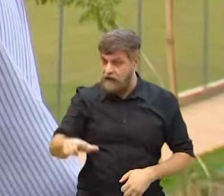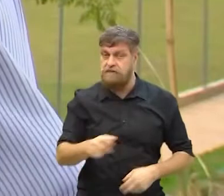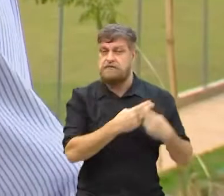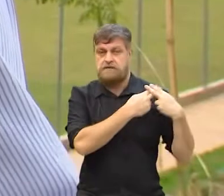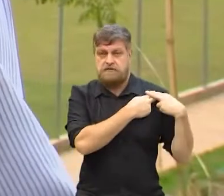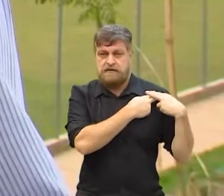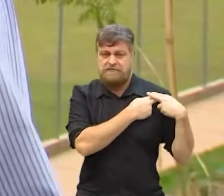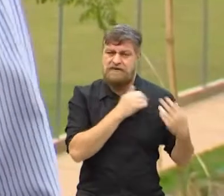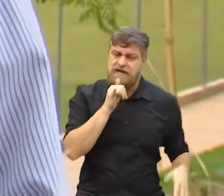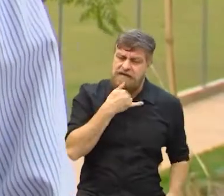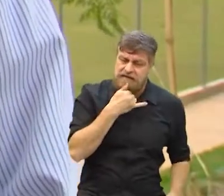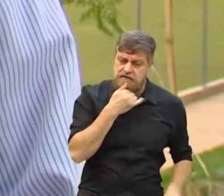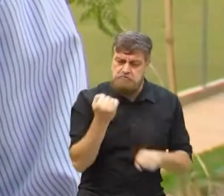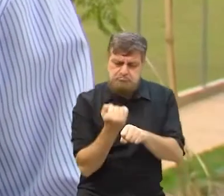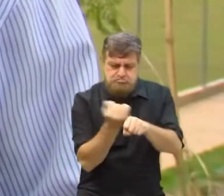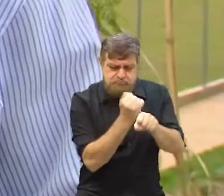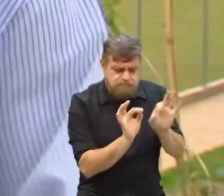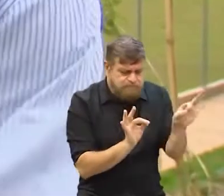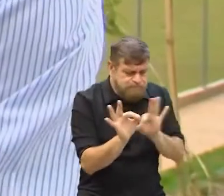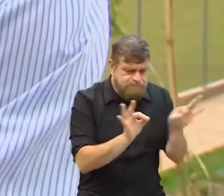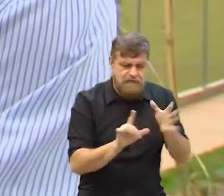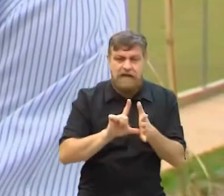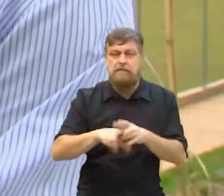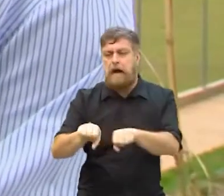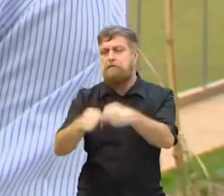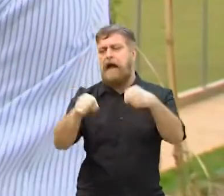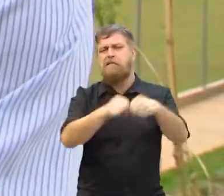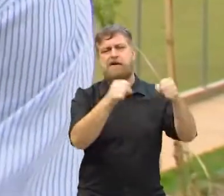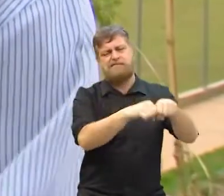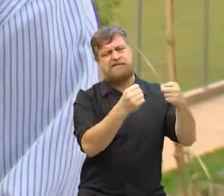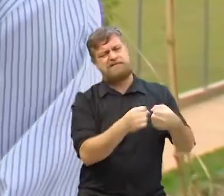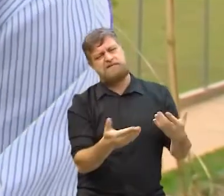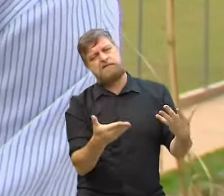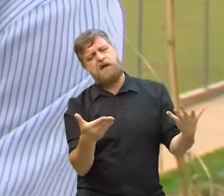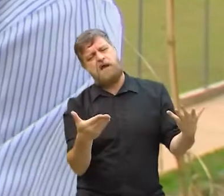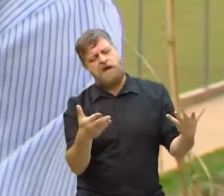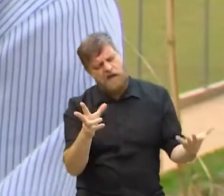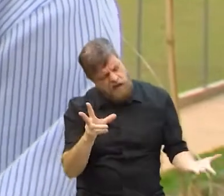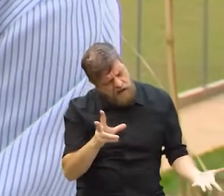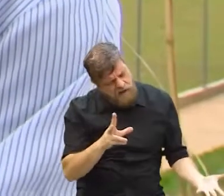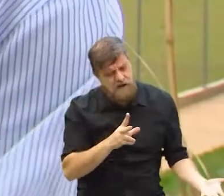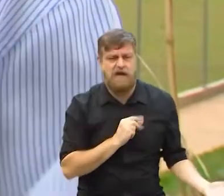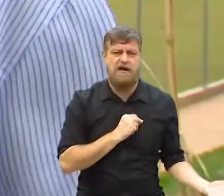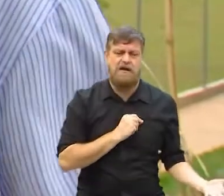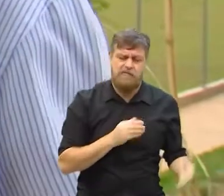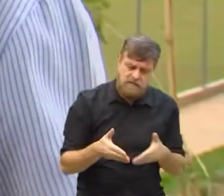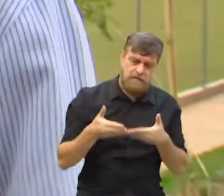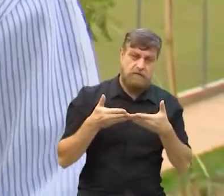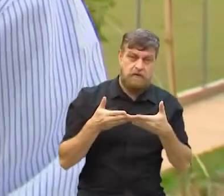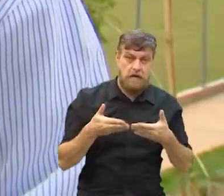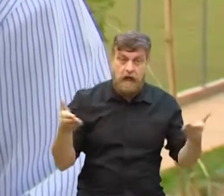a zelar pelo espaço, porque é umas coisas tristes quando você faz todo esse esforço e depois vem alguém e destrói, né,